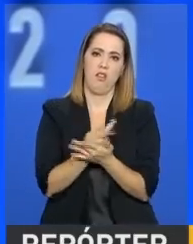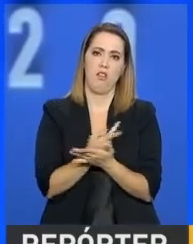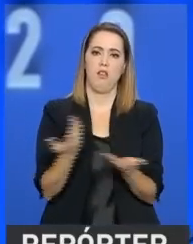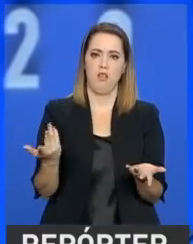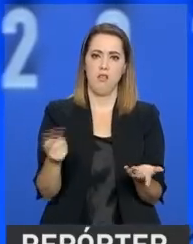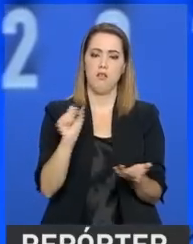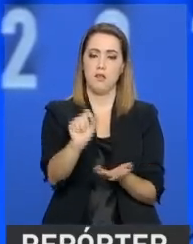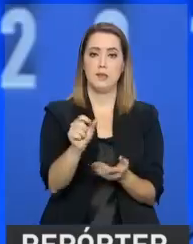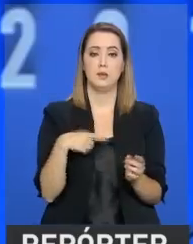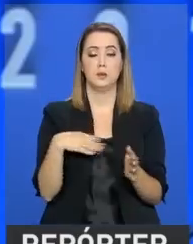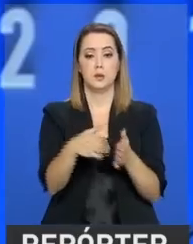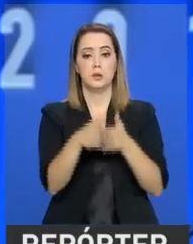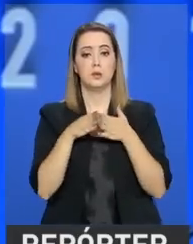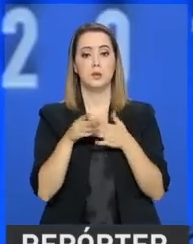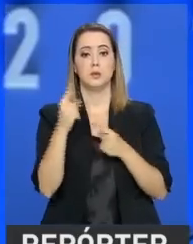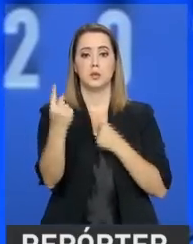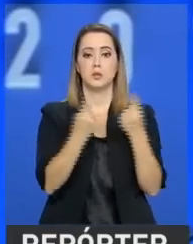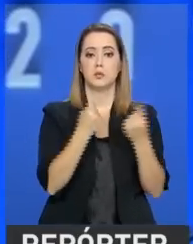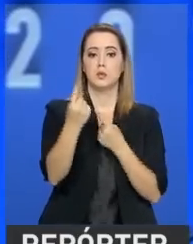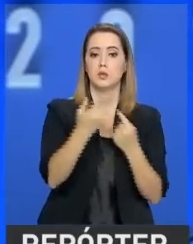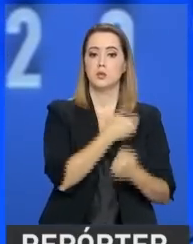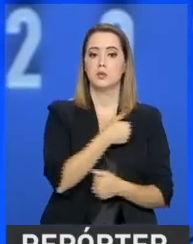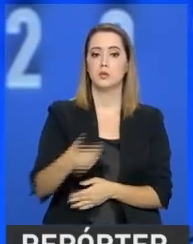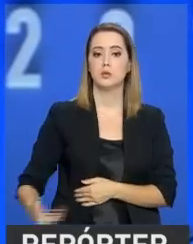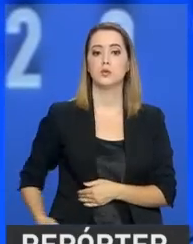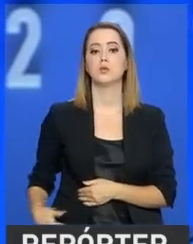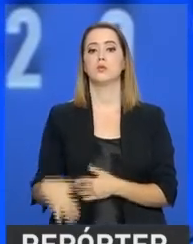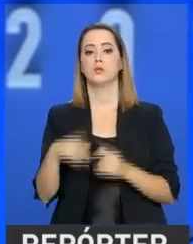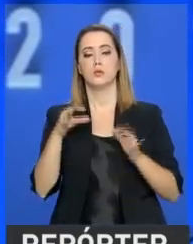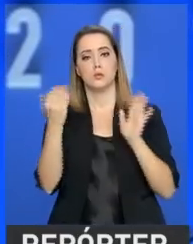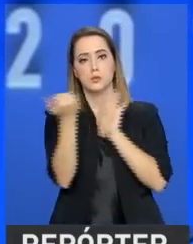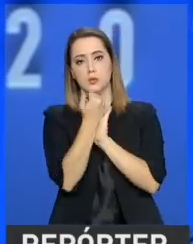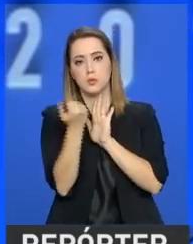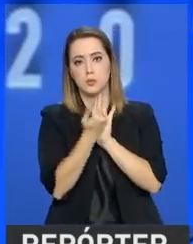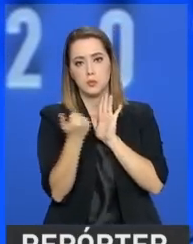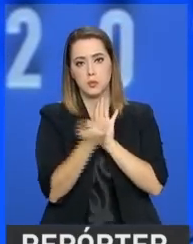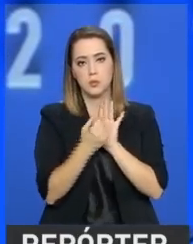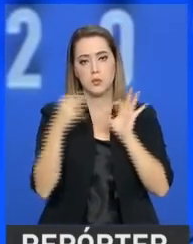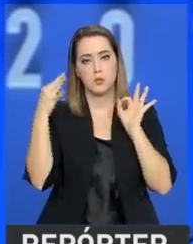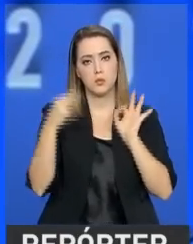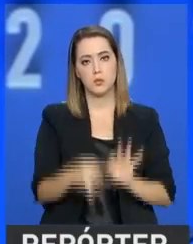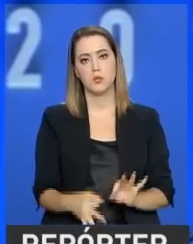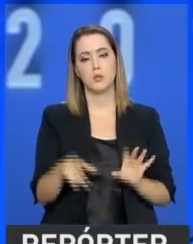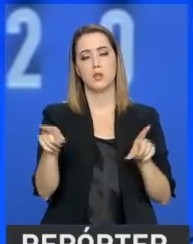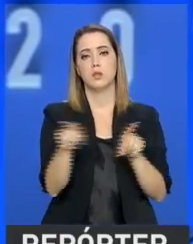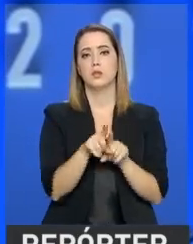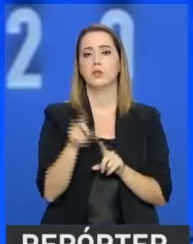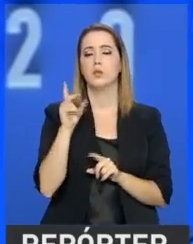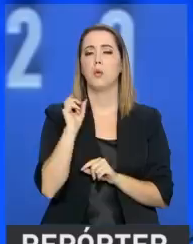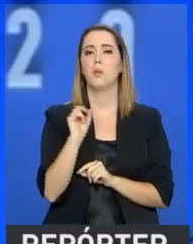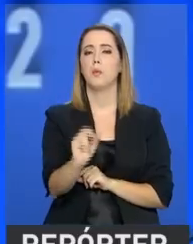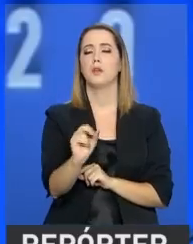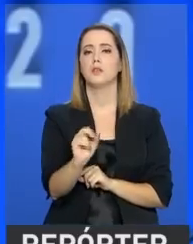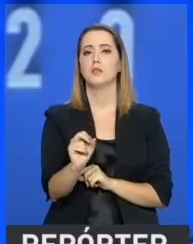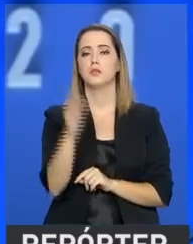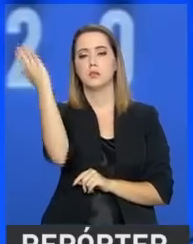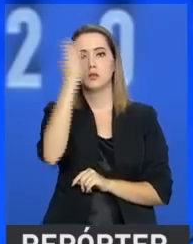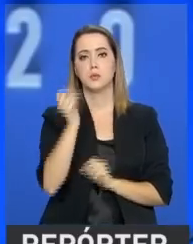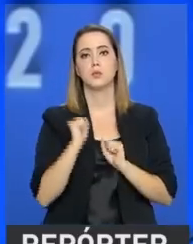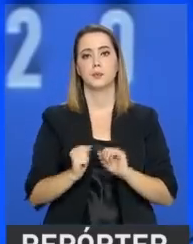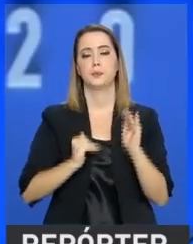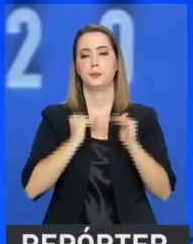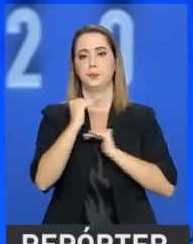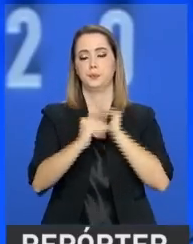dos seus governantes que estabeleçam e que criam condições para que o Brasil possa